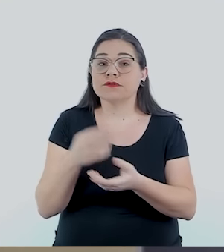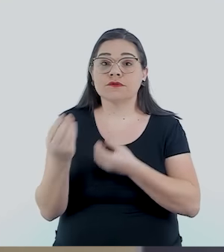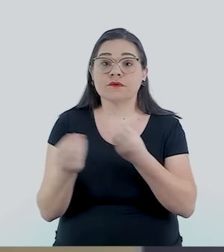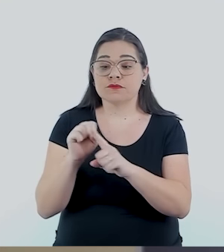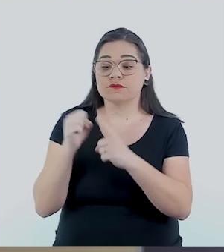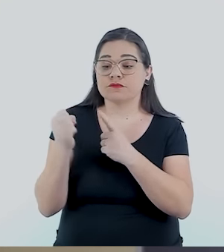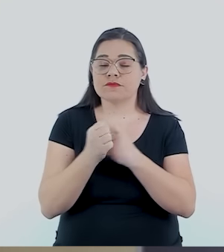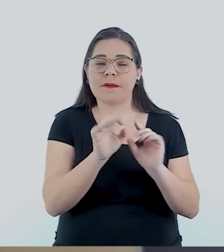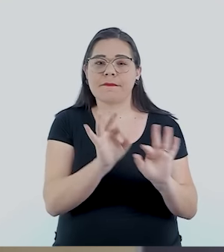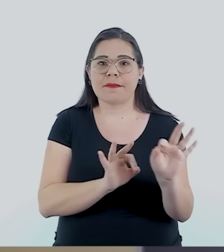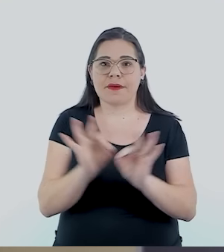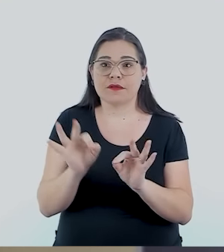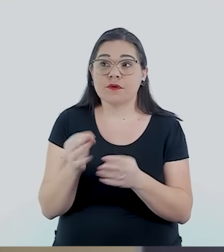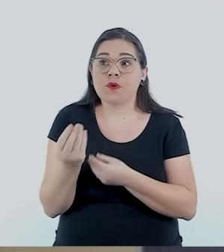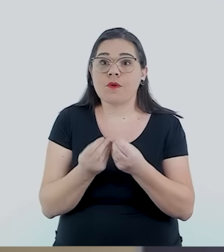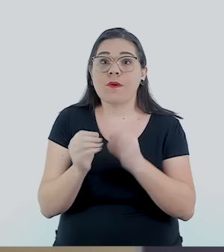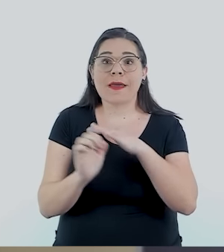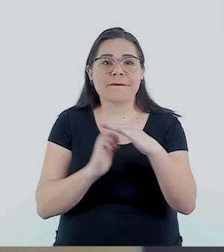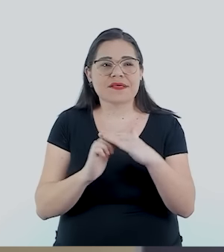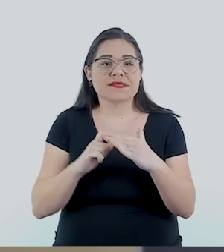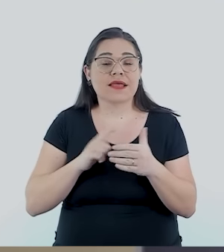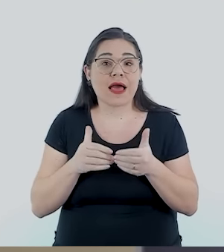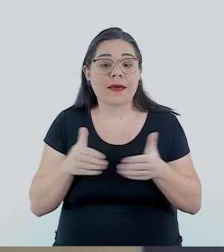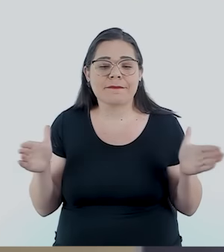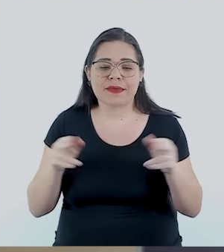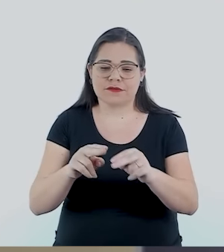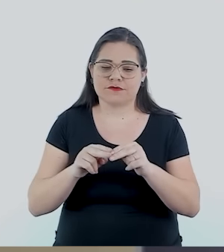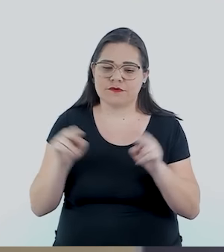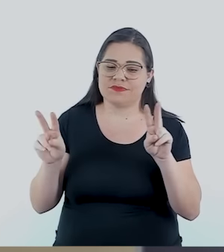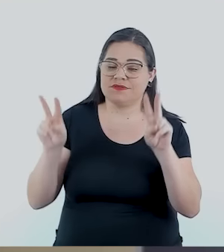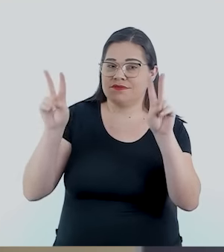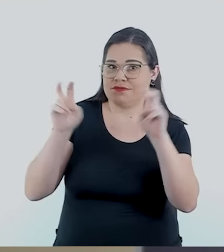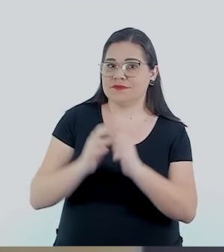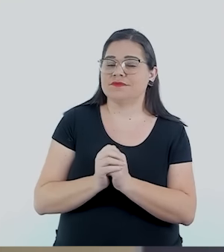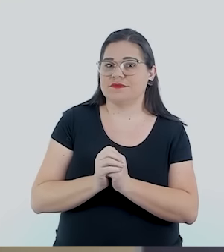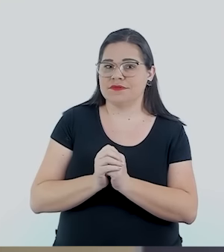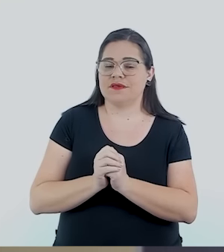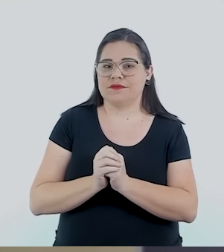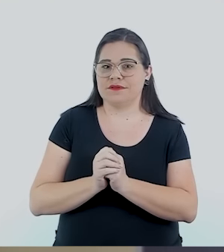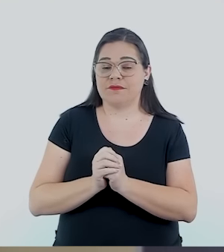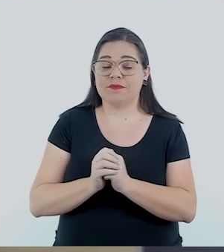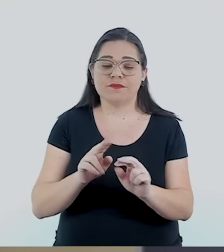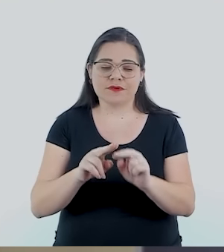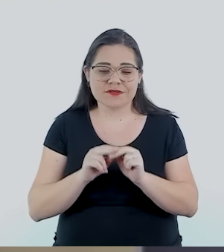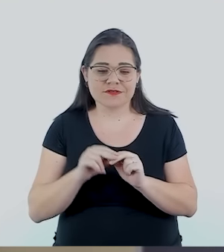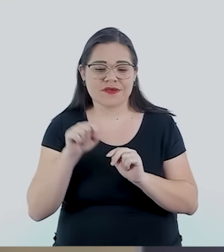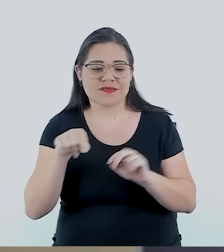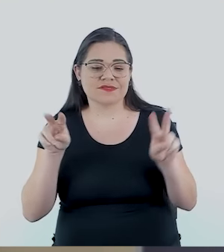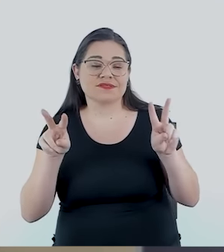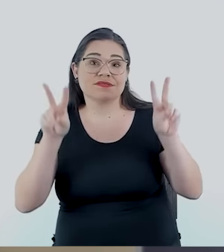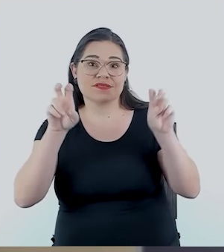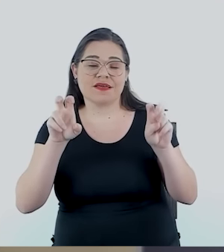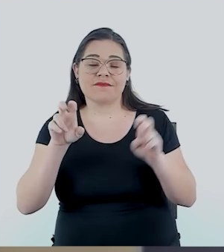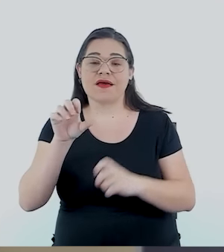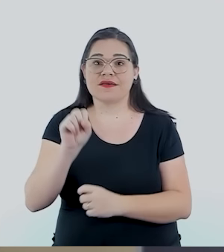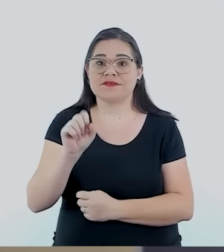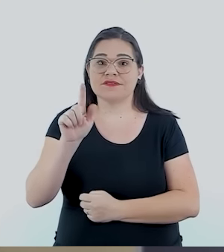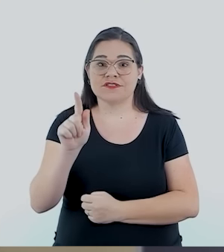preparando quanto as empresas estão abertas por isso que nessa agenda do esg summit que está na sua quarta